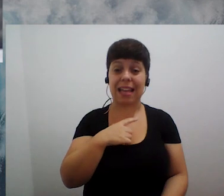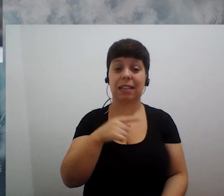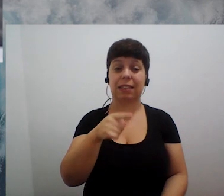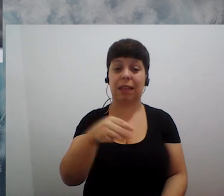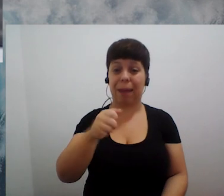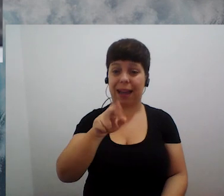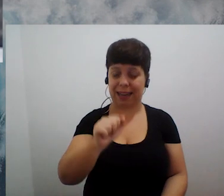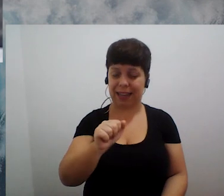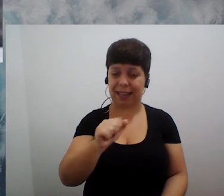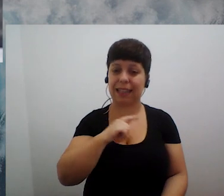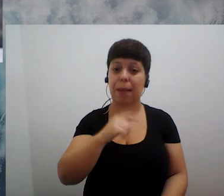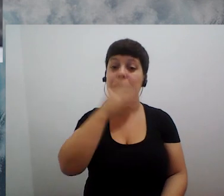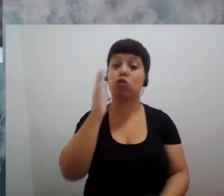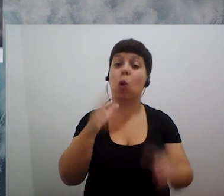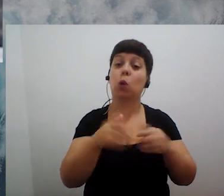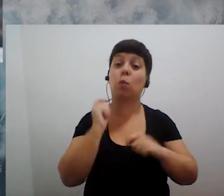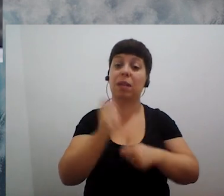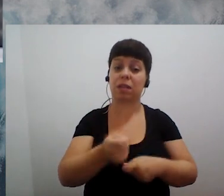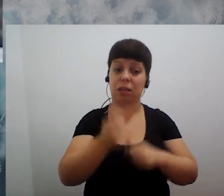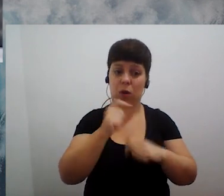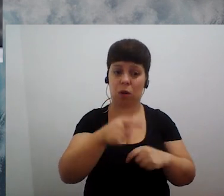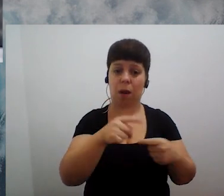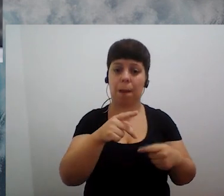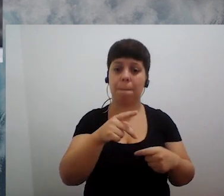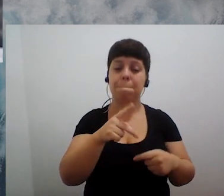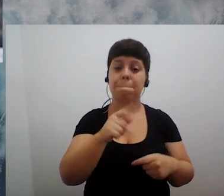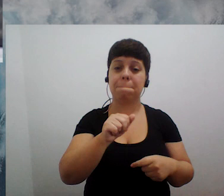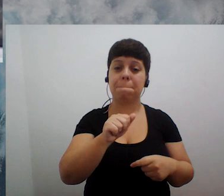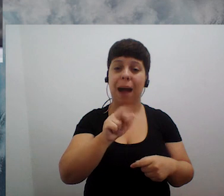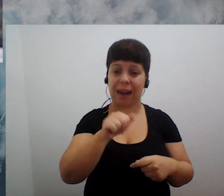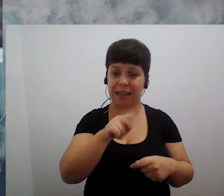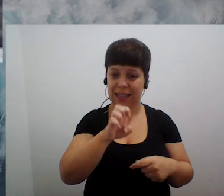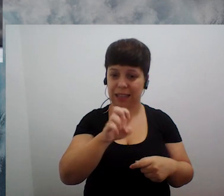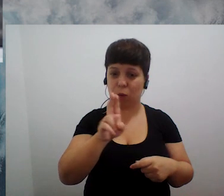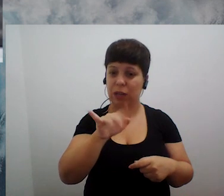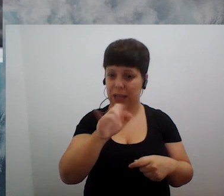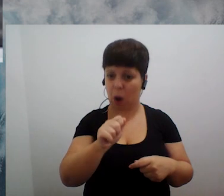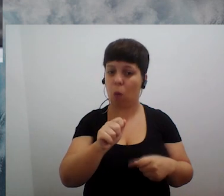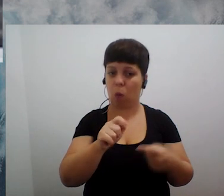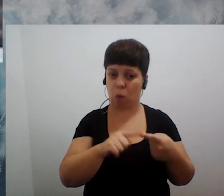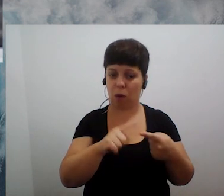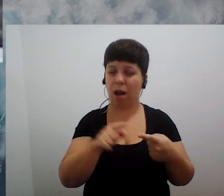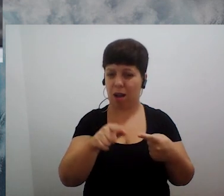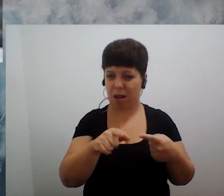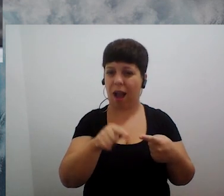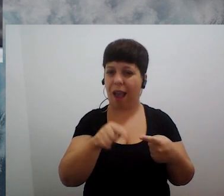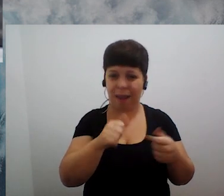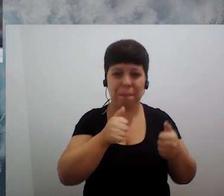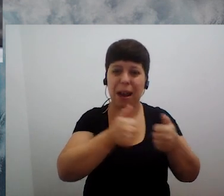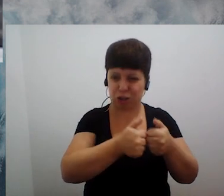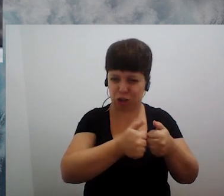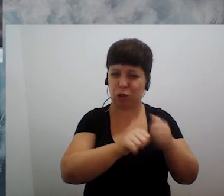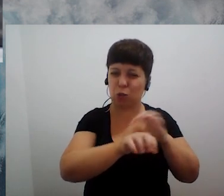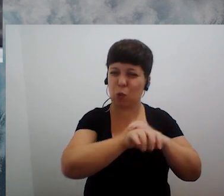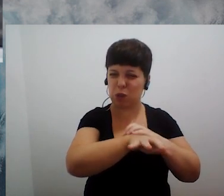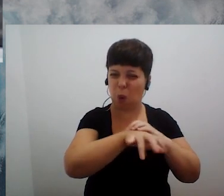maré. Uma que fica no Parque União, que é literalmente na Baía de Guanabara, do lado do lugar onde que está tendo esse negócio de